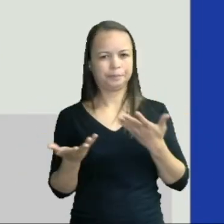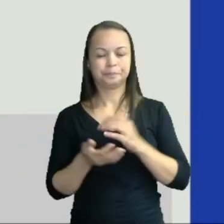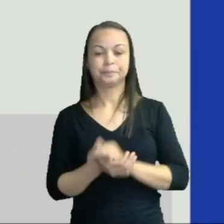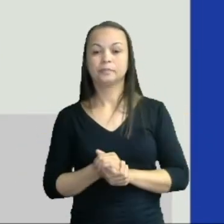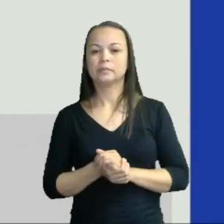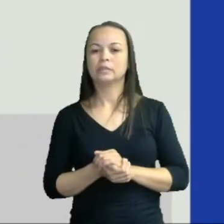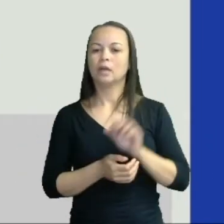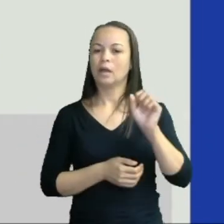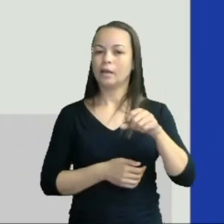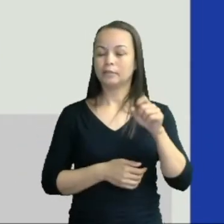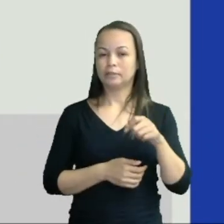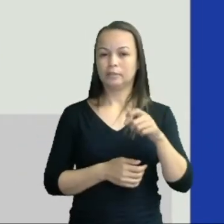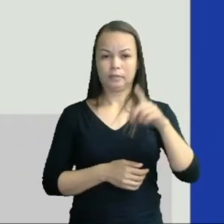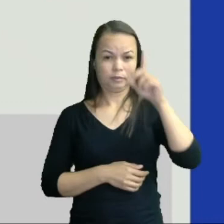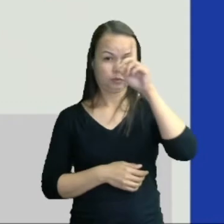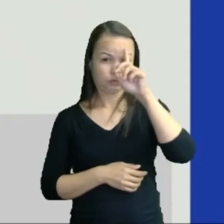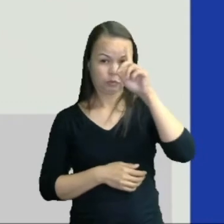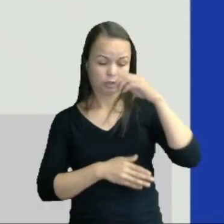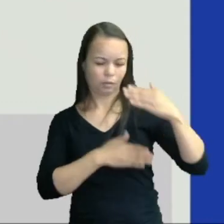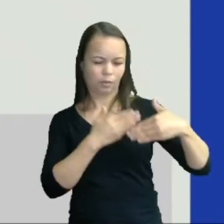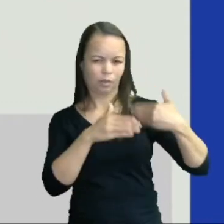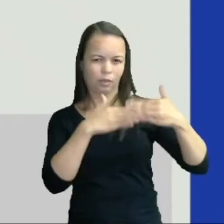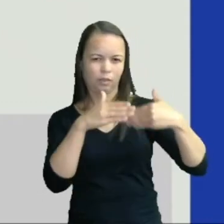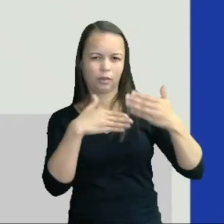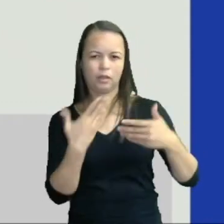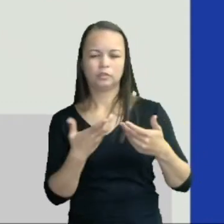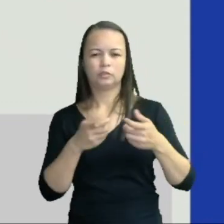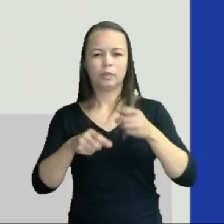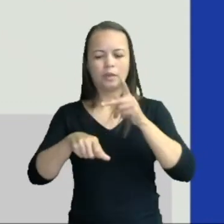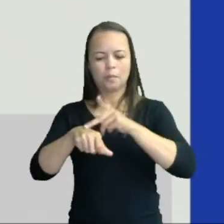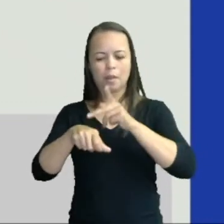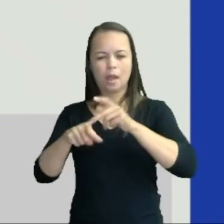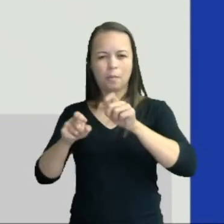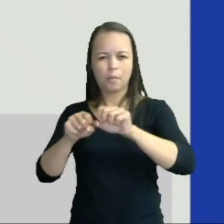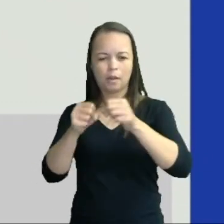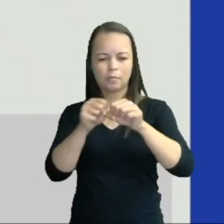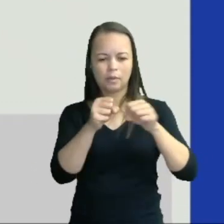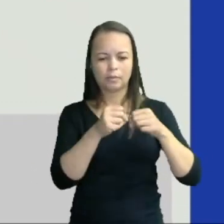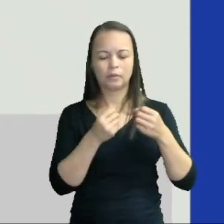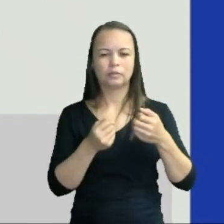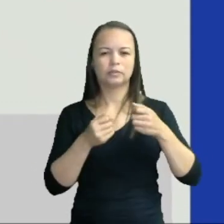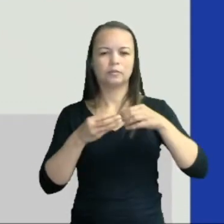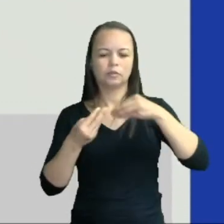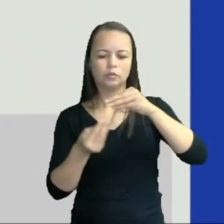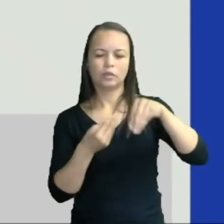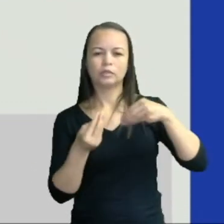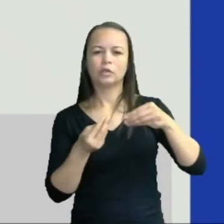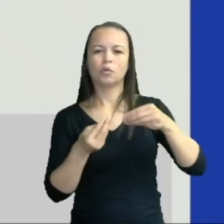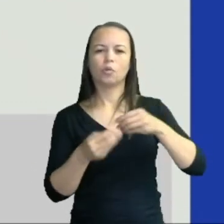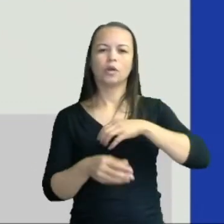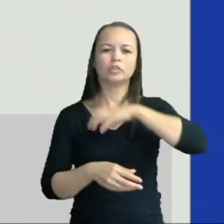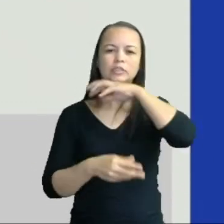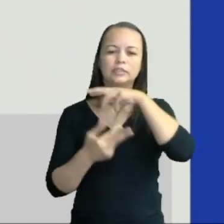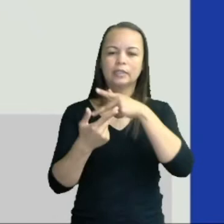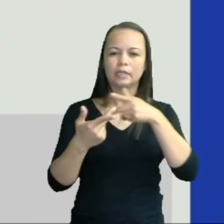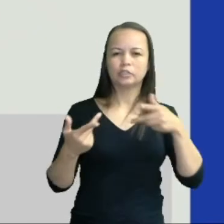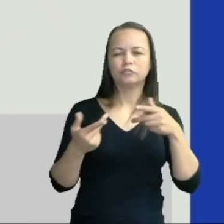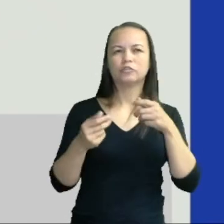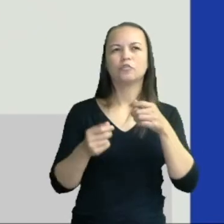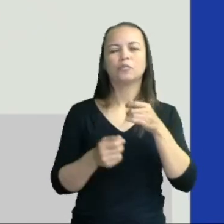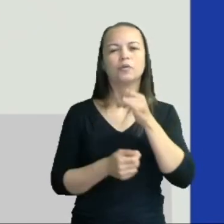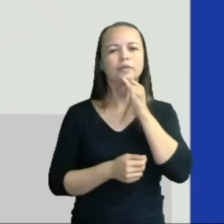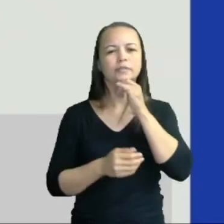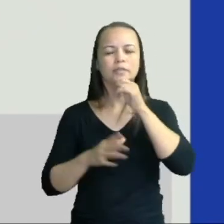Assim, a cada dia, esses pequenos pedaços de rocha se misturam com restos de seres vivos, como